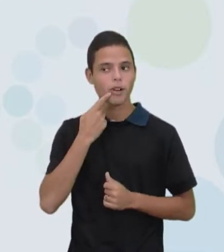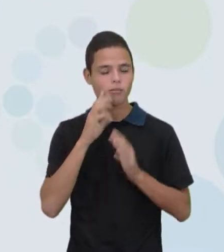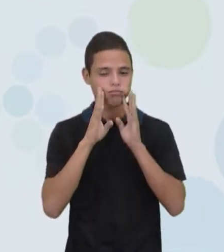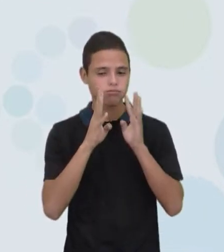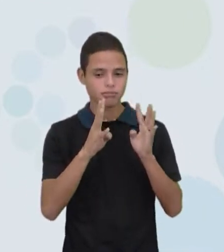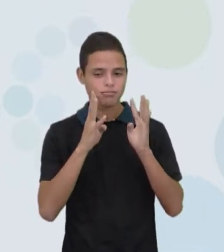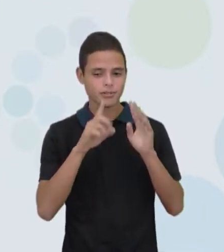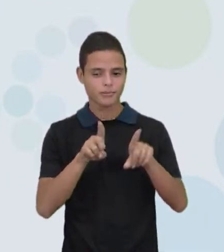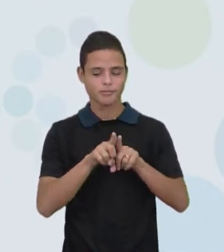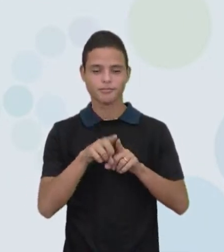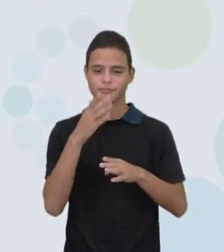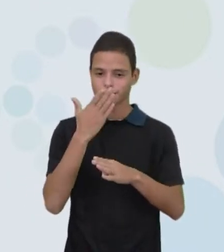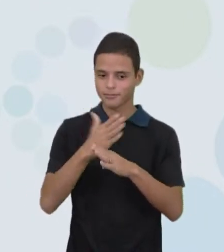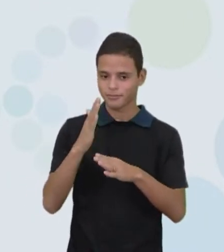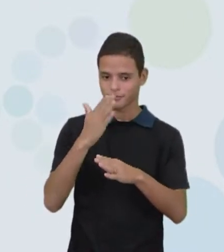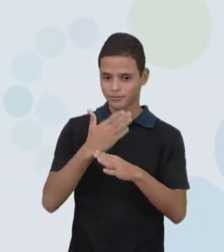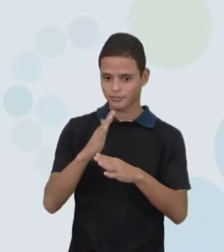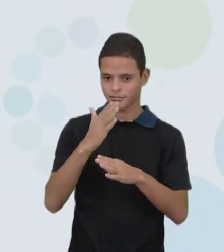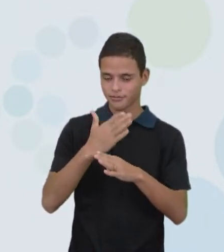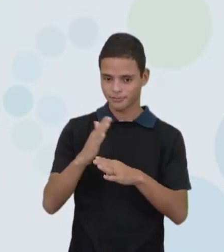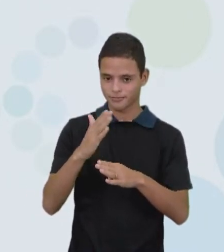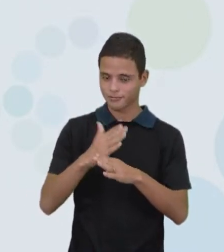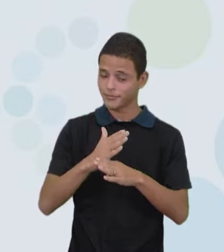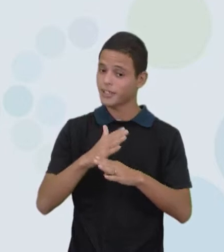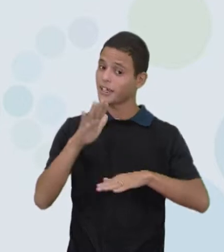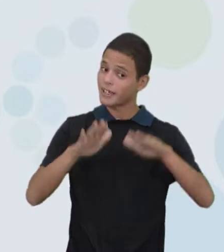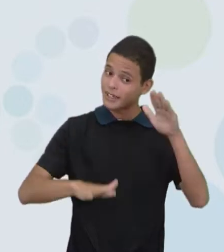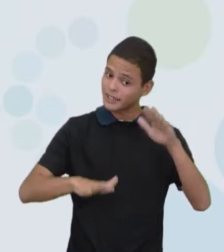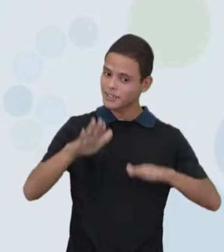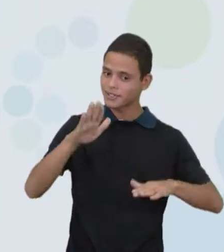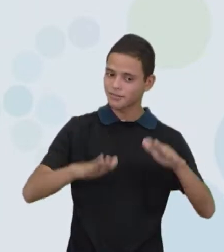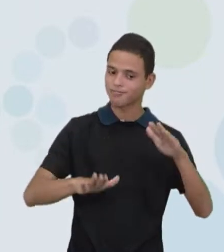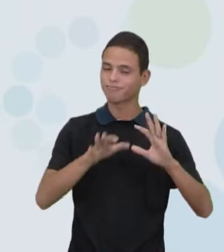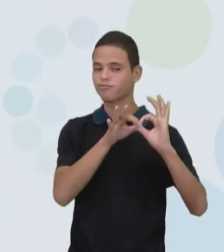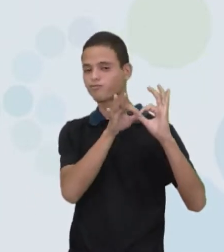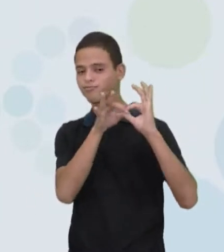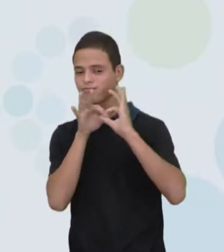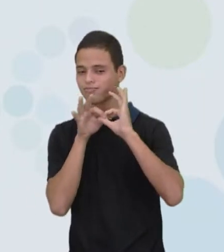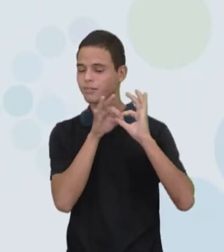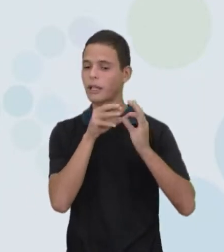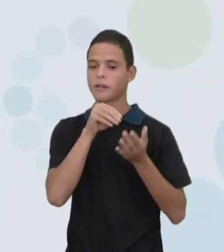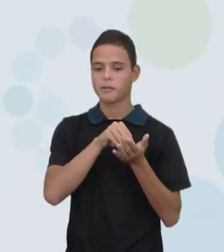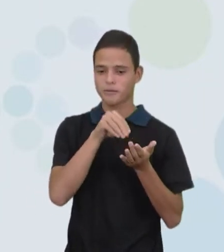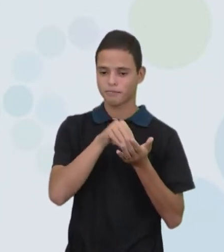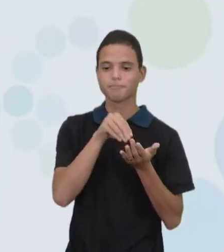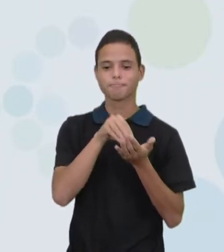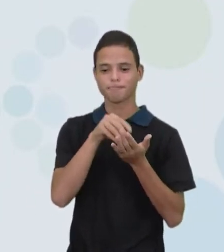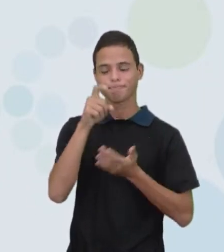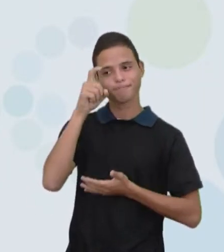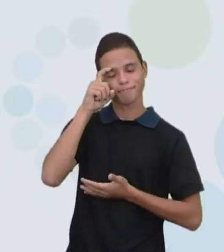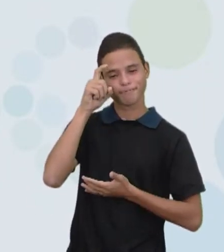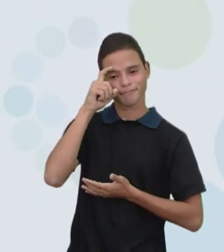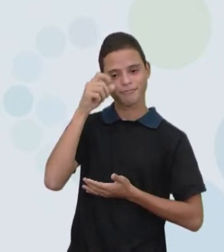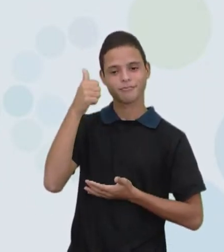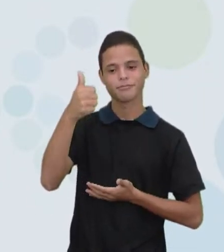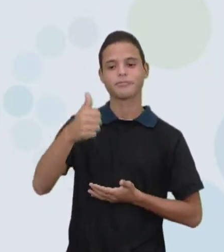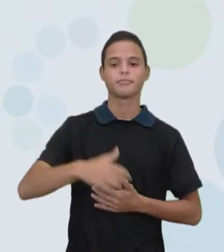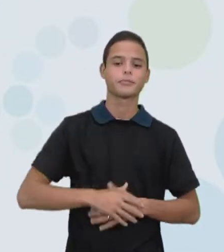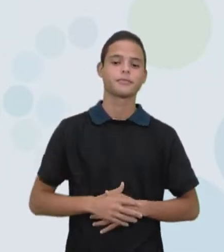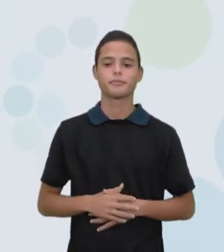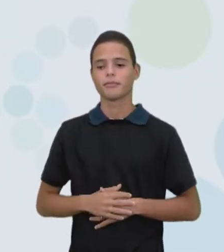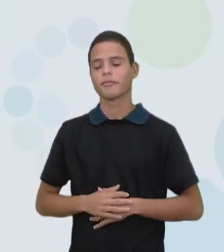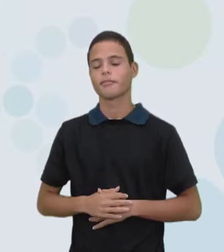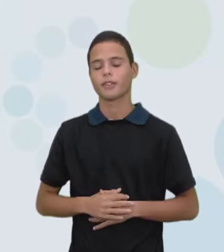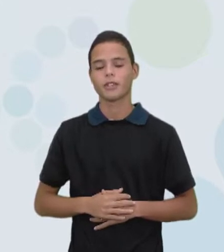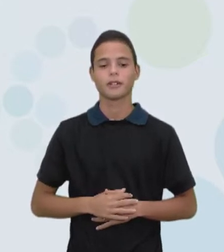tô treinando aqui falar o nome do meu intérprete, porque às vezes eu fico desalinhada quando eu olho muito para ele aqui na minha câmera.